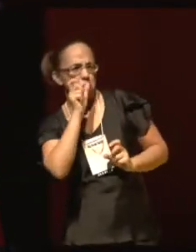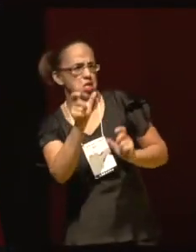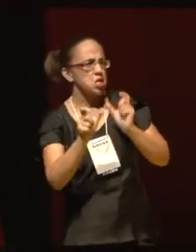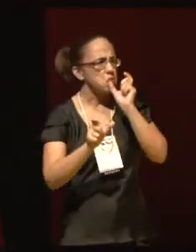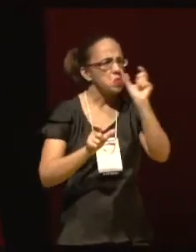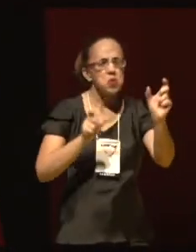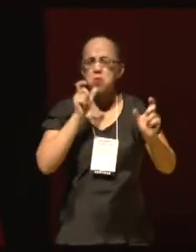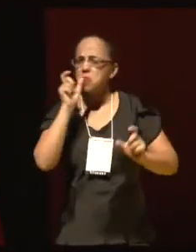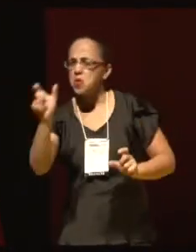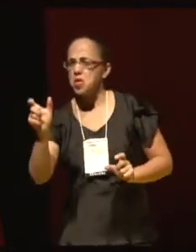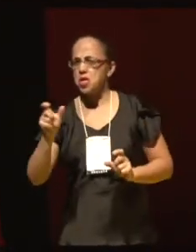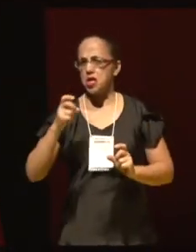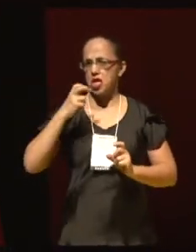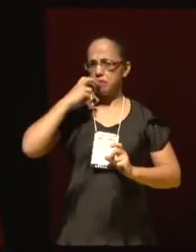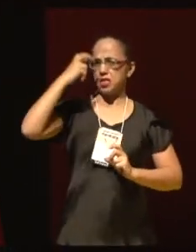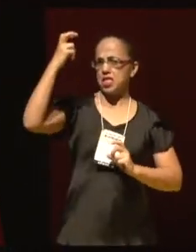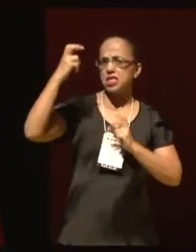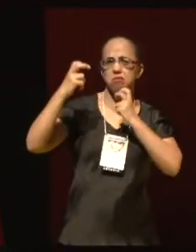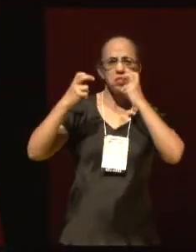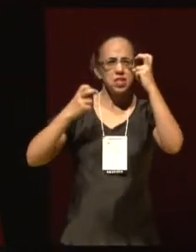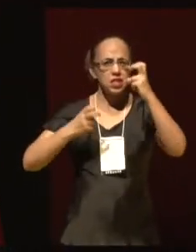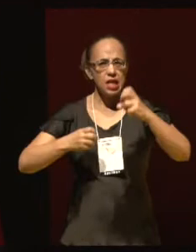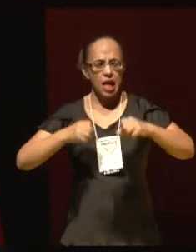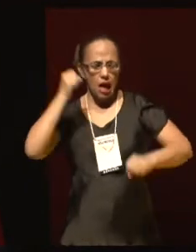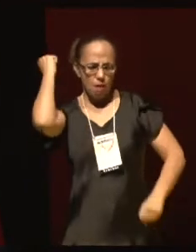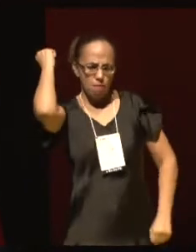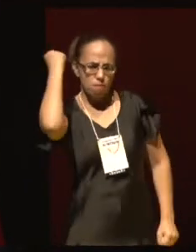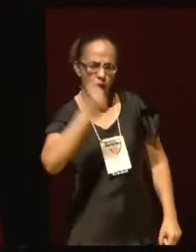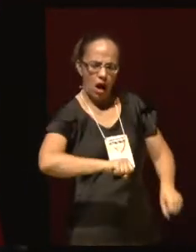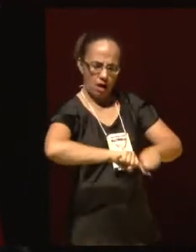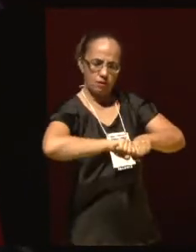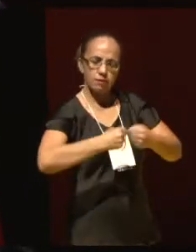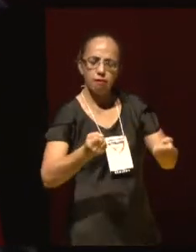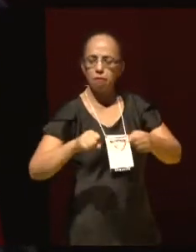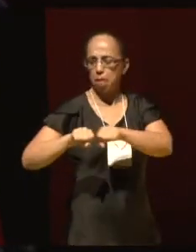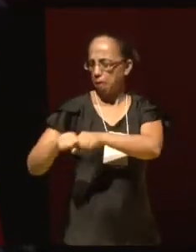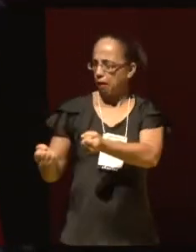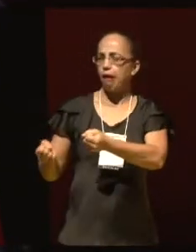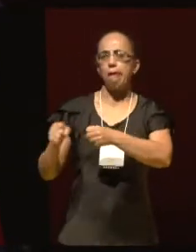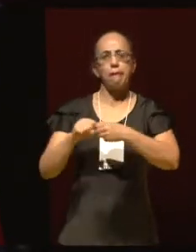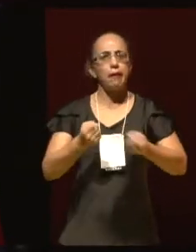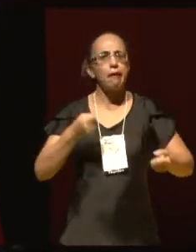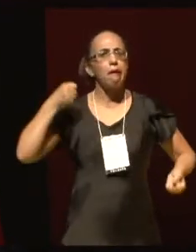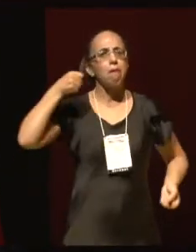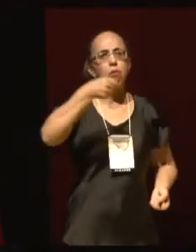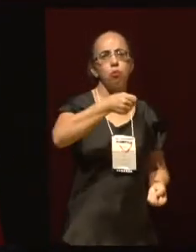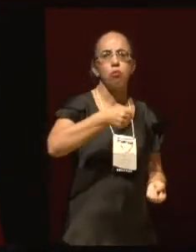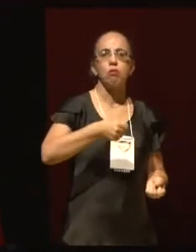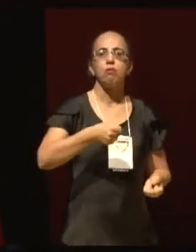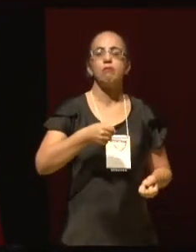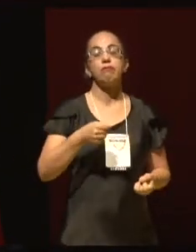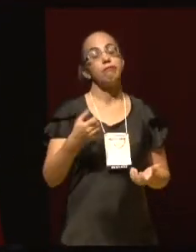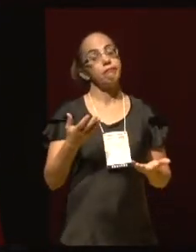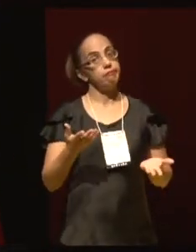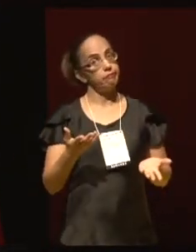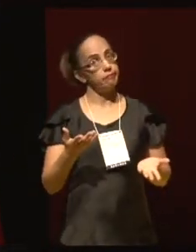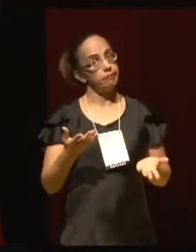a voz, a quebrar as coisas, tem que ver com a lei de sociedade.